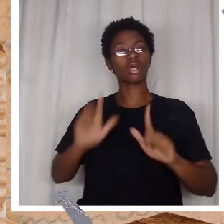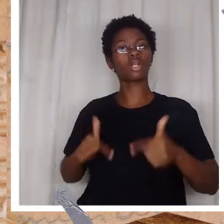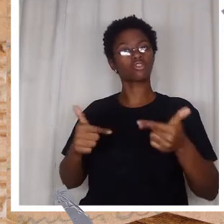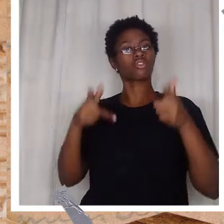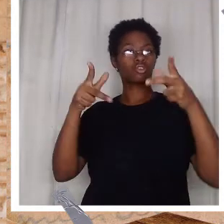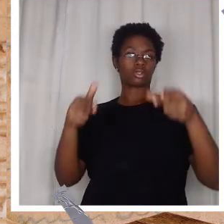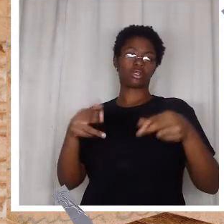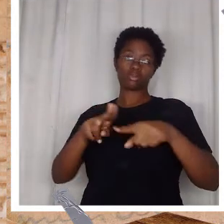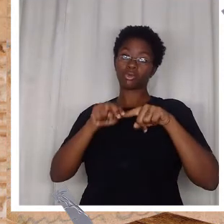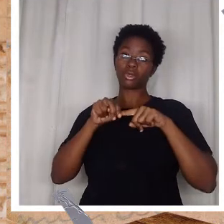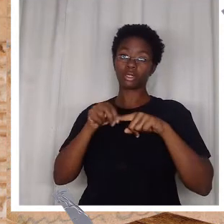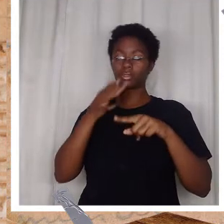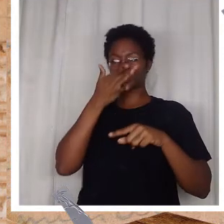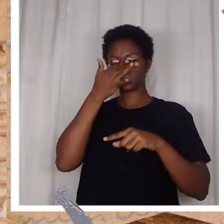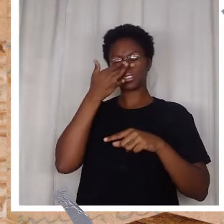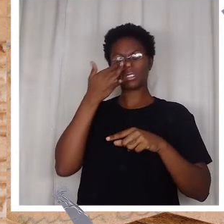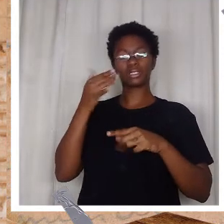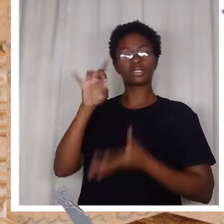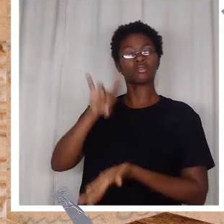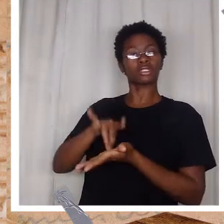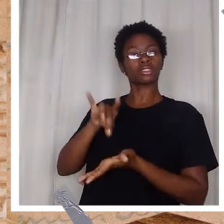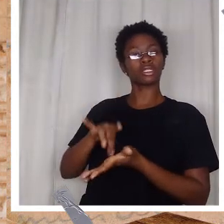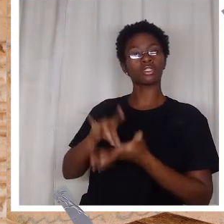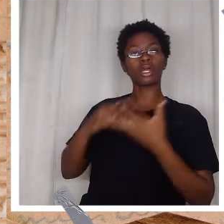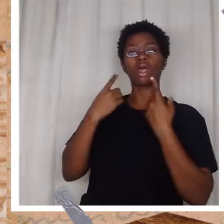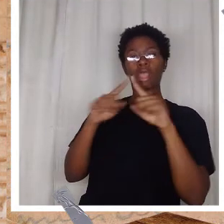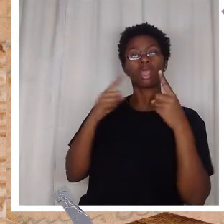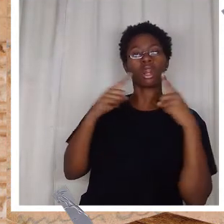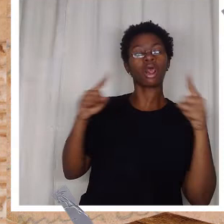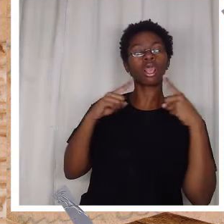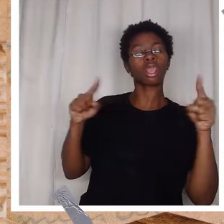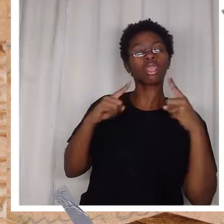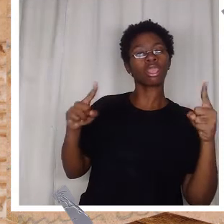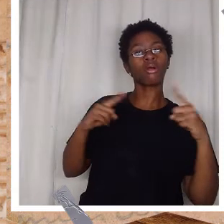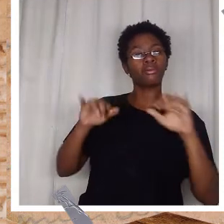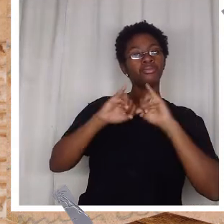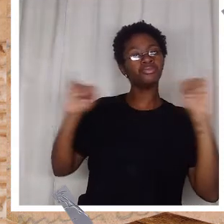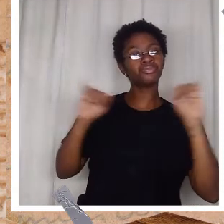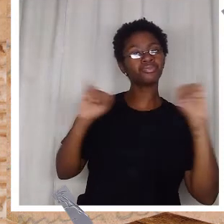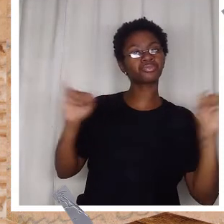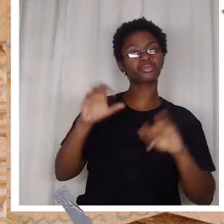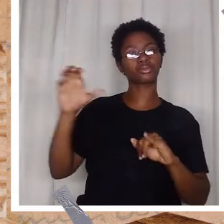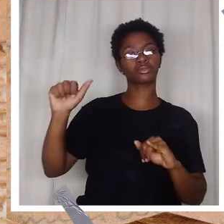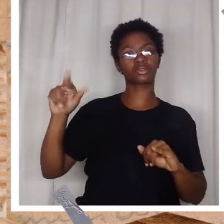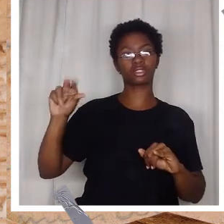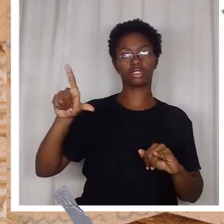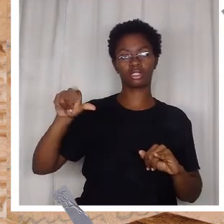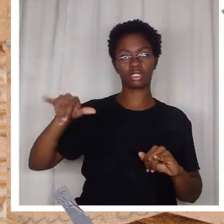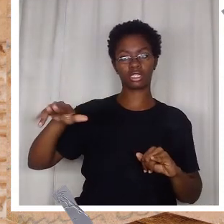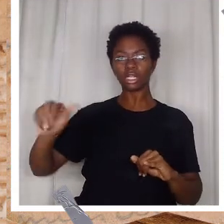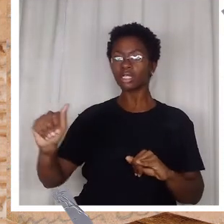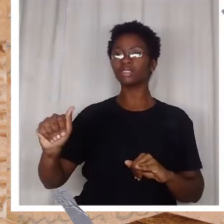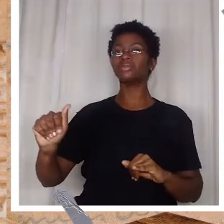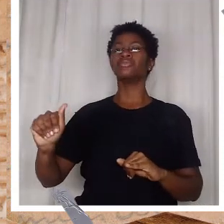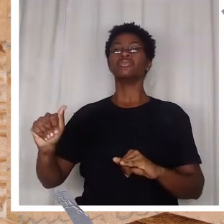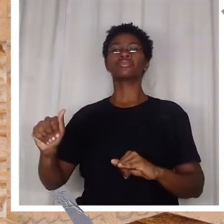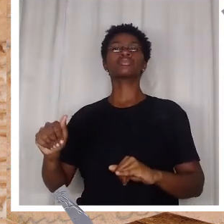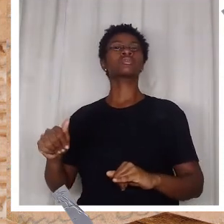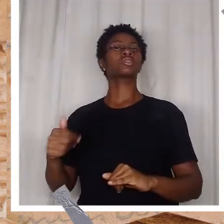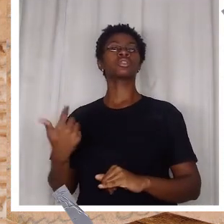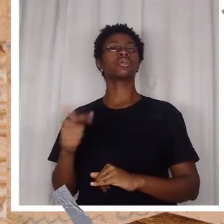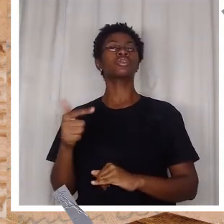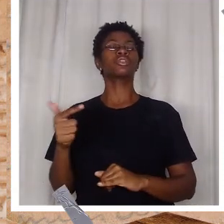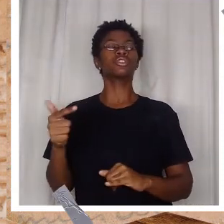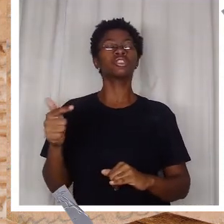atitude. Por isso que, na verdade, a denúncia de Carolina, depois de alguns anos, que eu já faço o espetáculo há uns 20 anos, não passou a